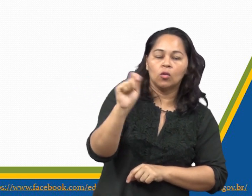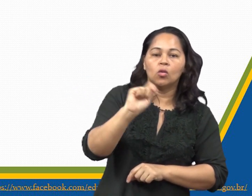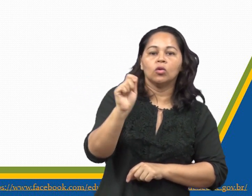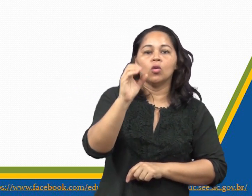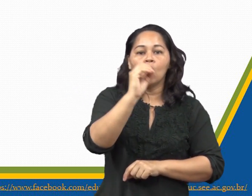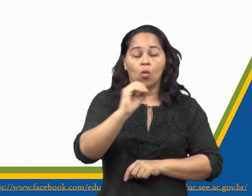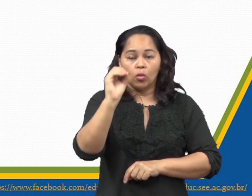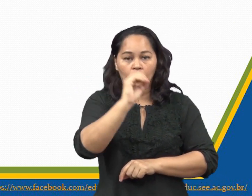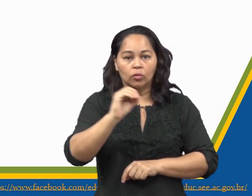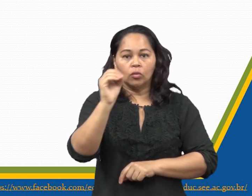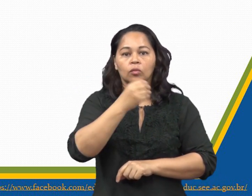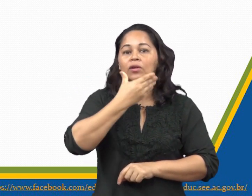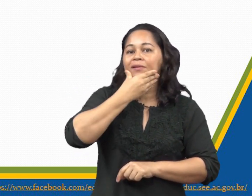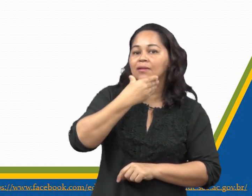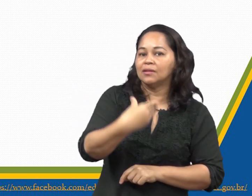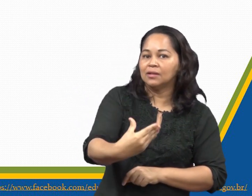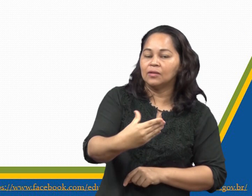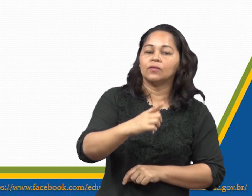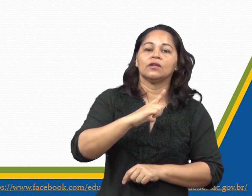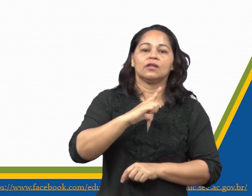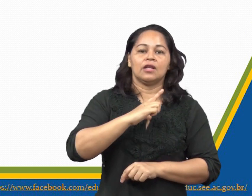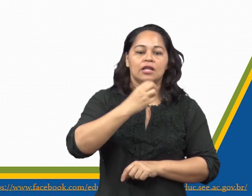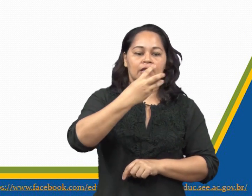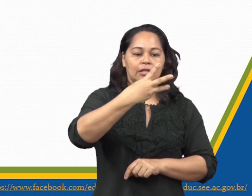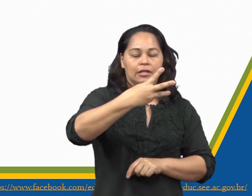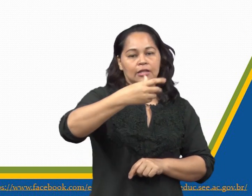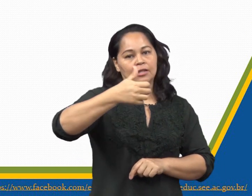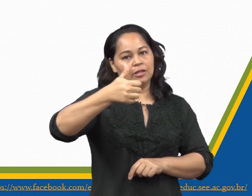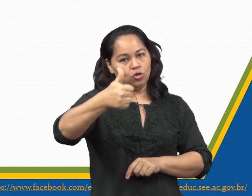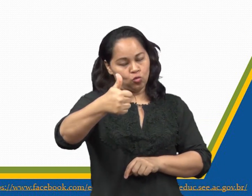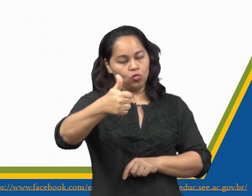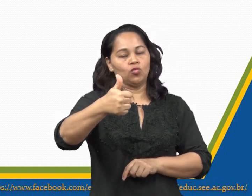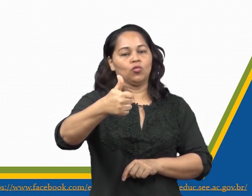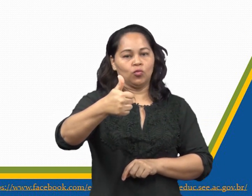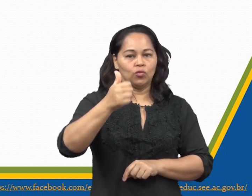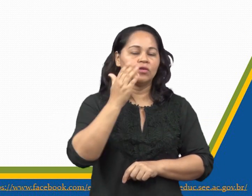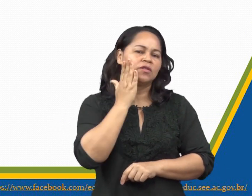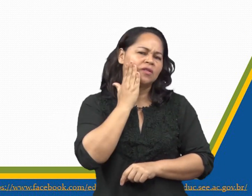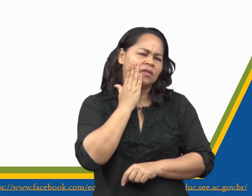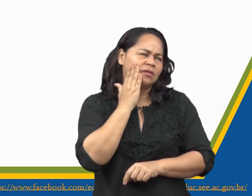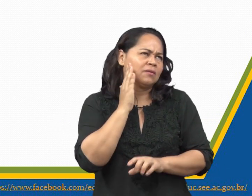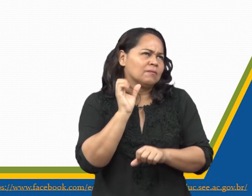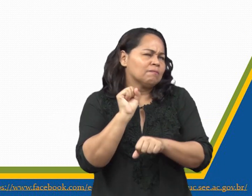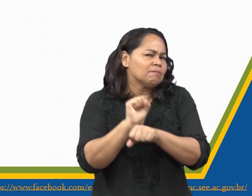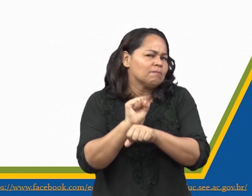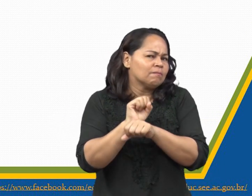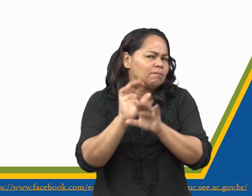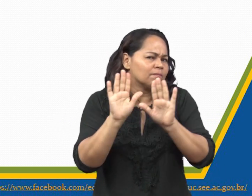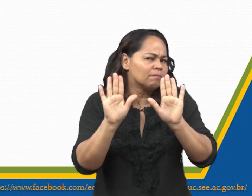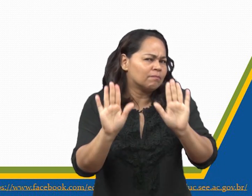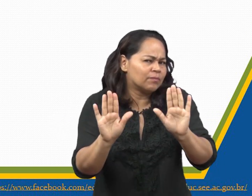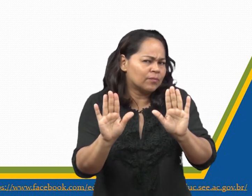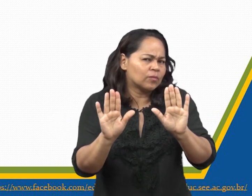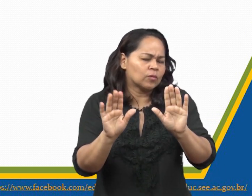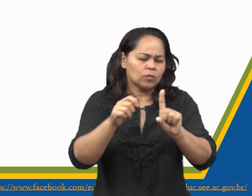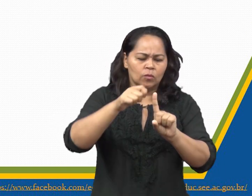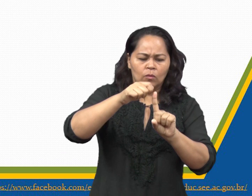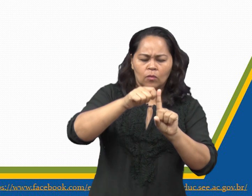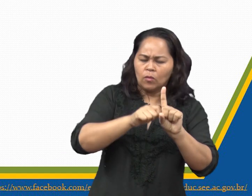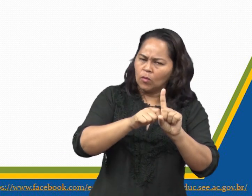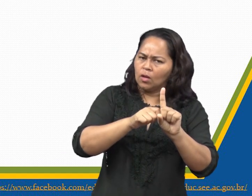dezembro, eles possuem o quê? 31 dias. Mas espera um pouquinho, ó. O mês de